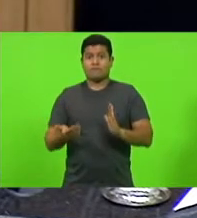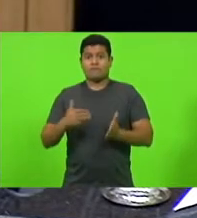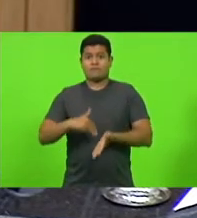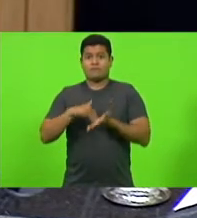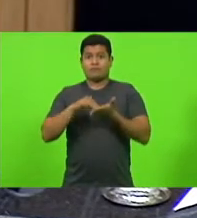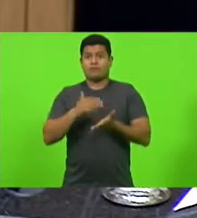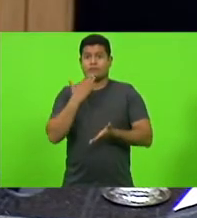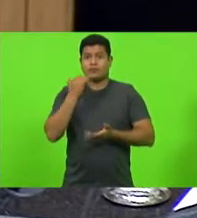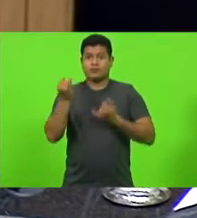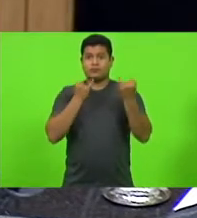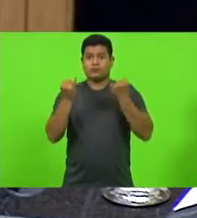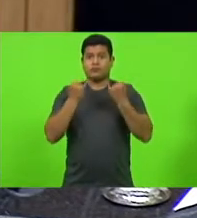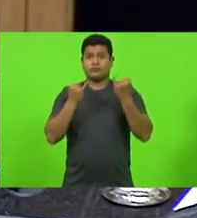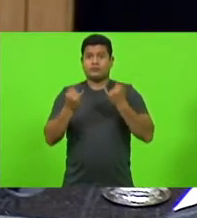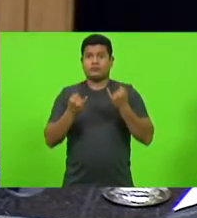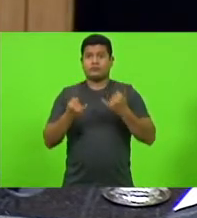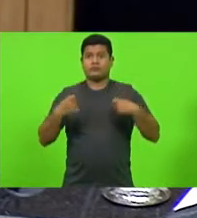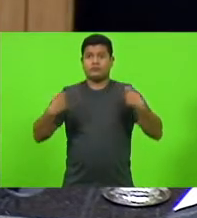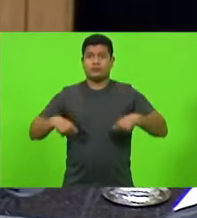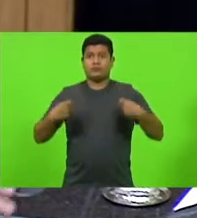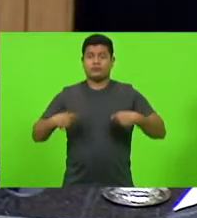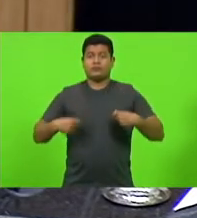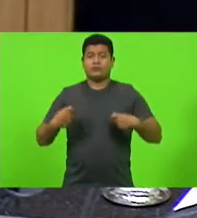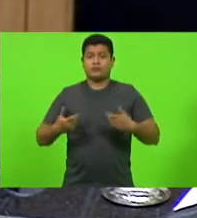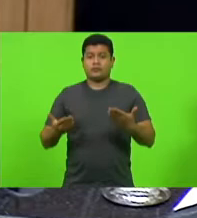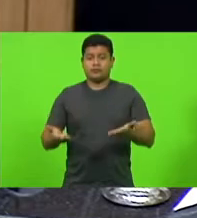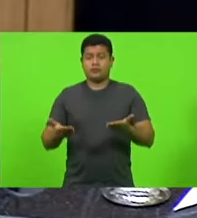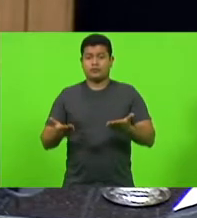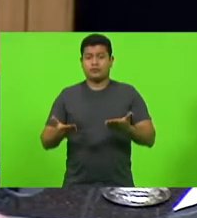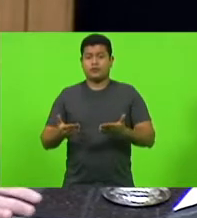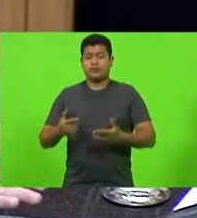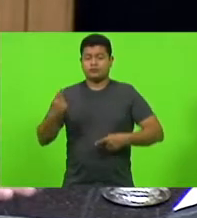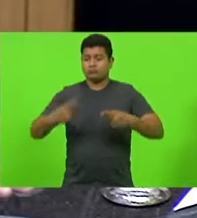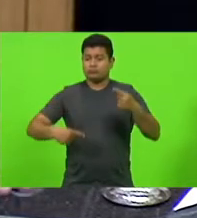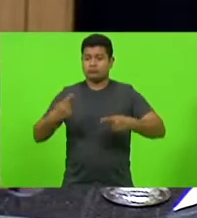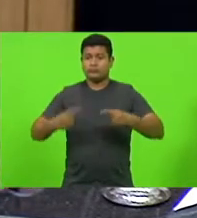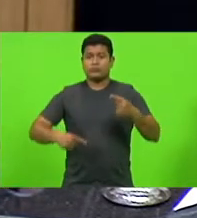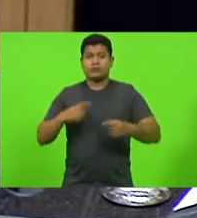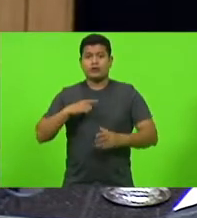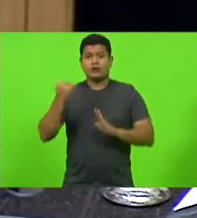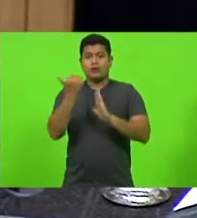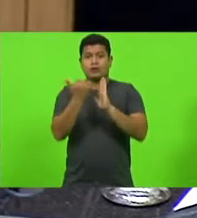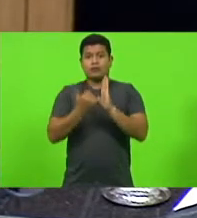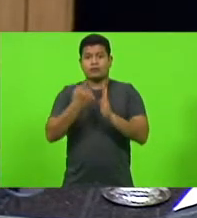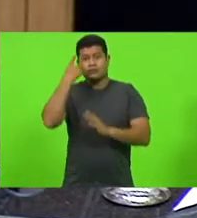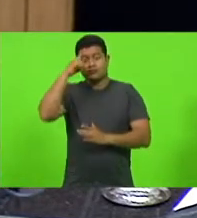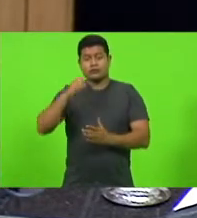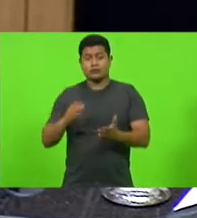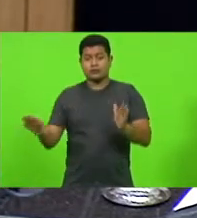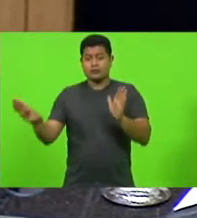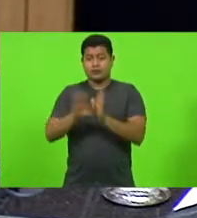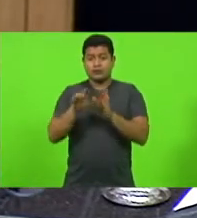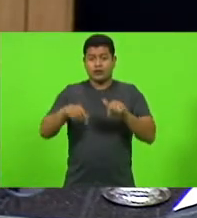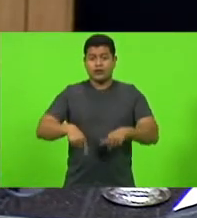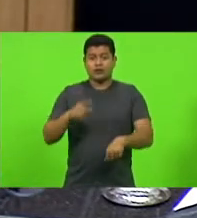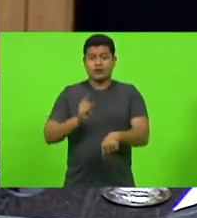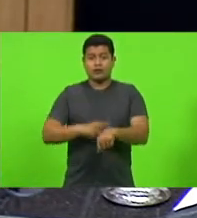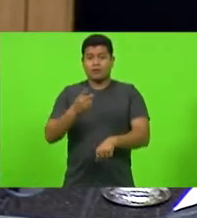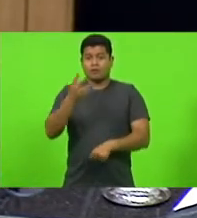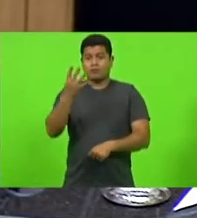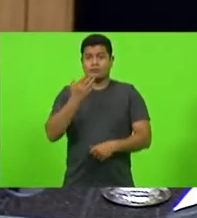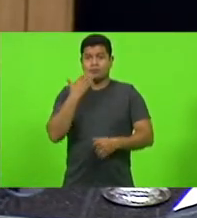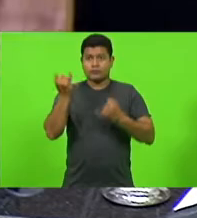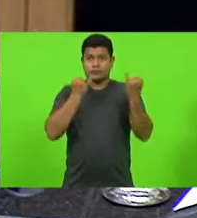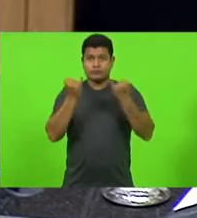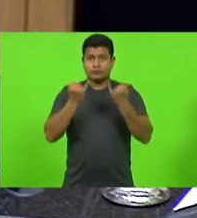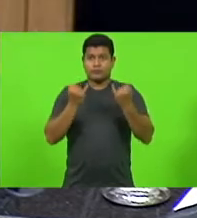de informação. Nós temos que prestigiar, temos ordem do dia e tem que chegar às 16h aqui. Não começar por pedido de informação, moção, aí mesmo é que não